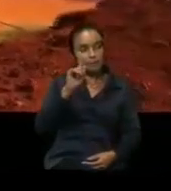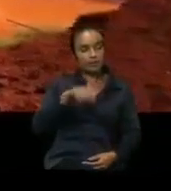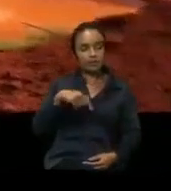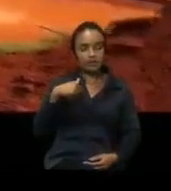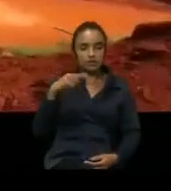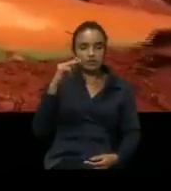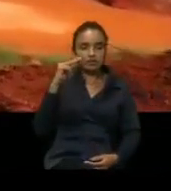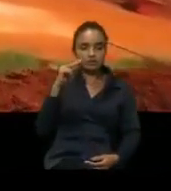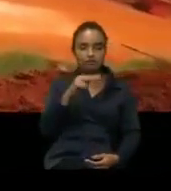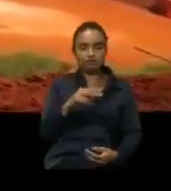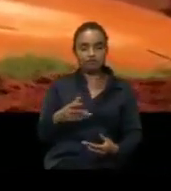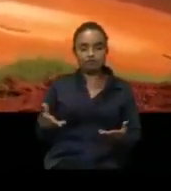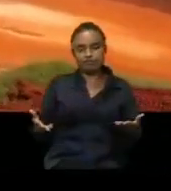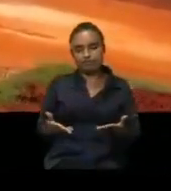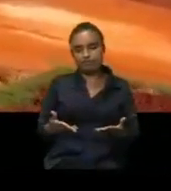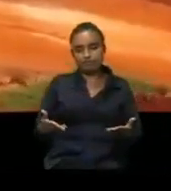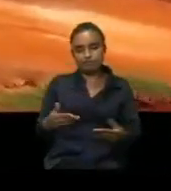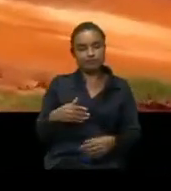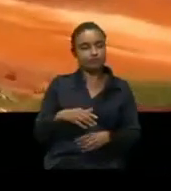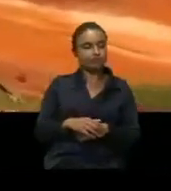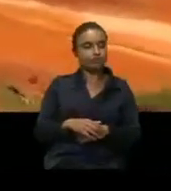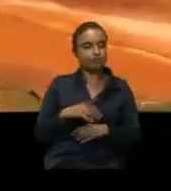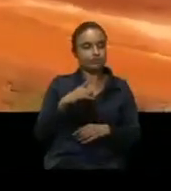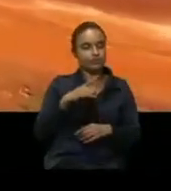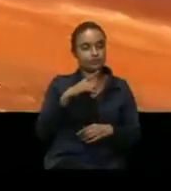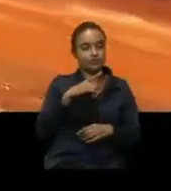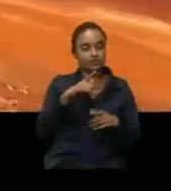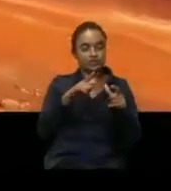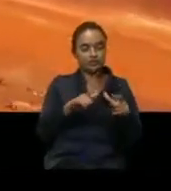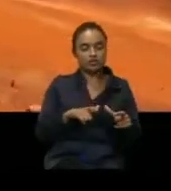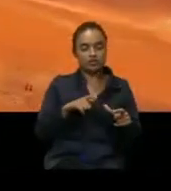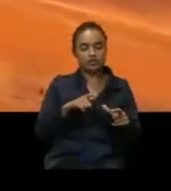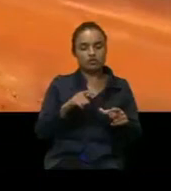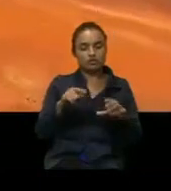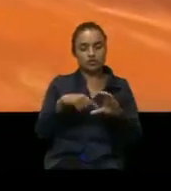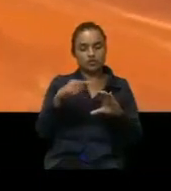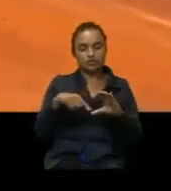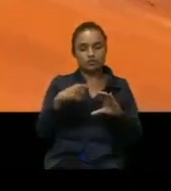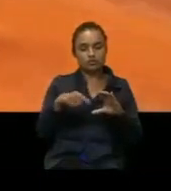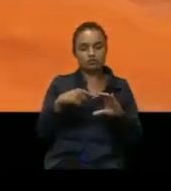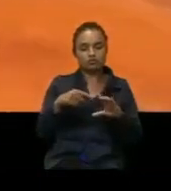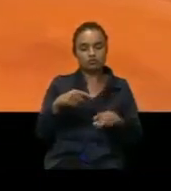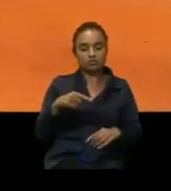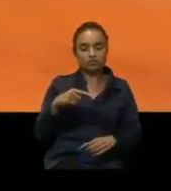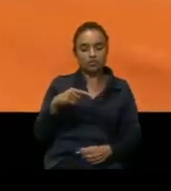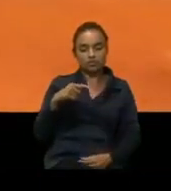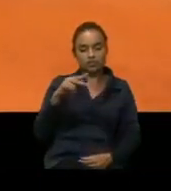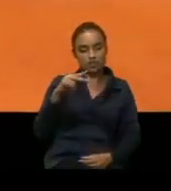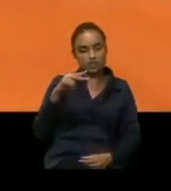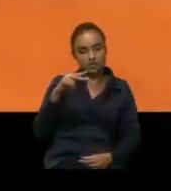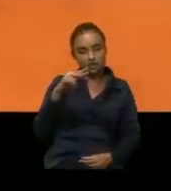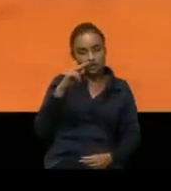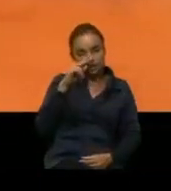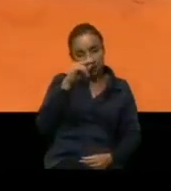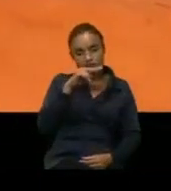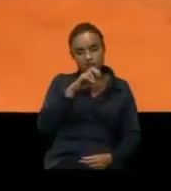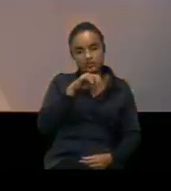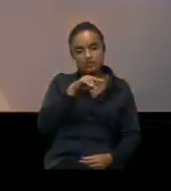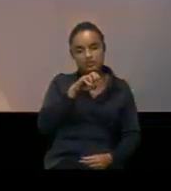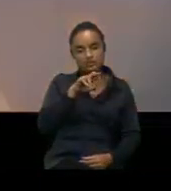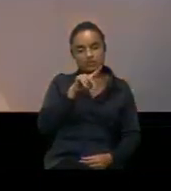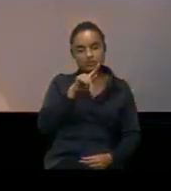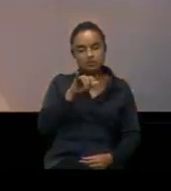Um gerador de energia, né? e voltamos para o começo da obra. Agora a gente vai